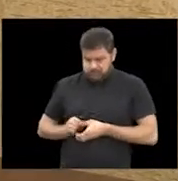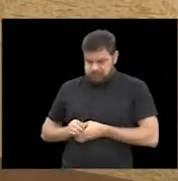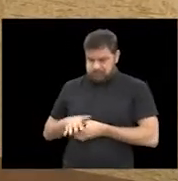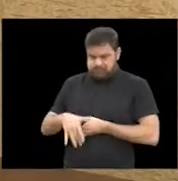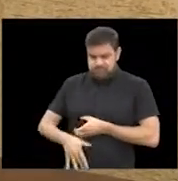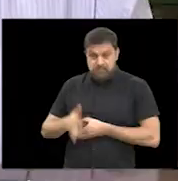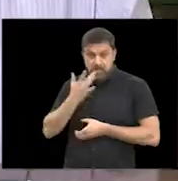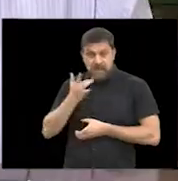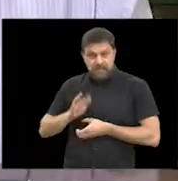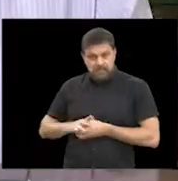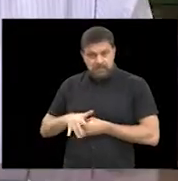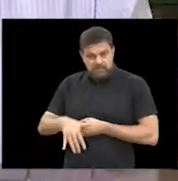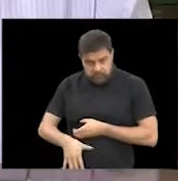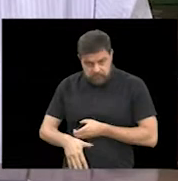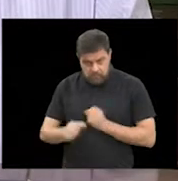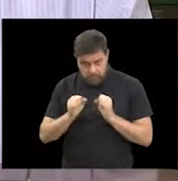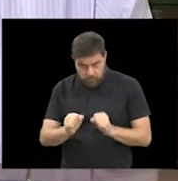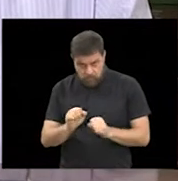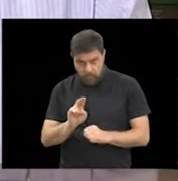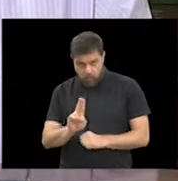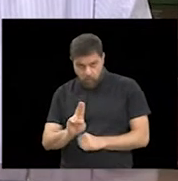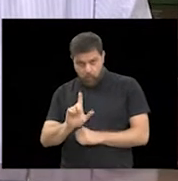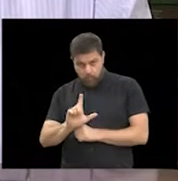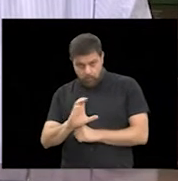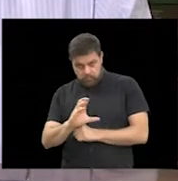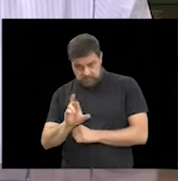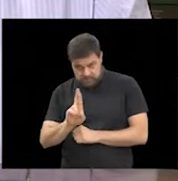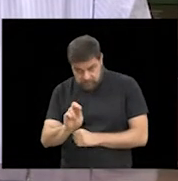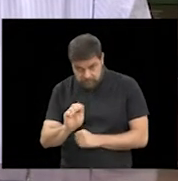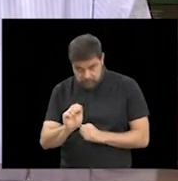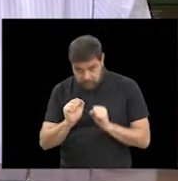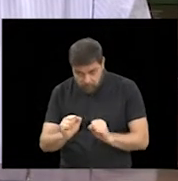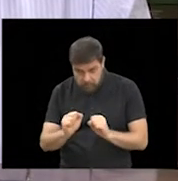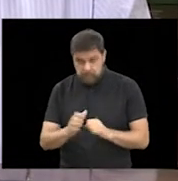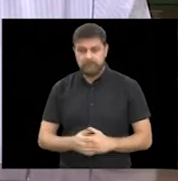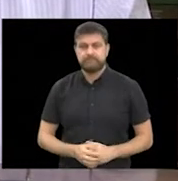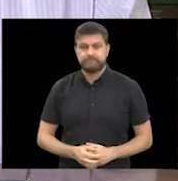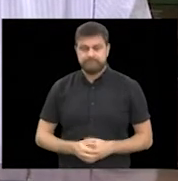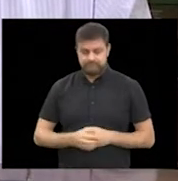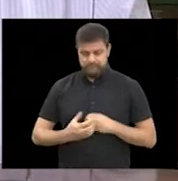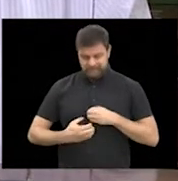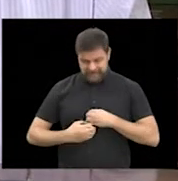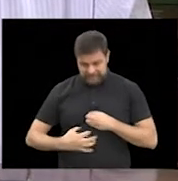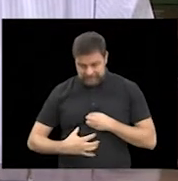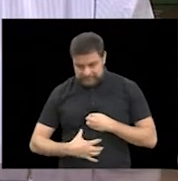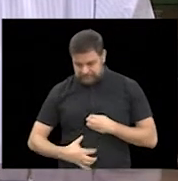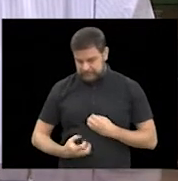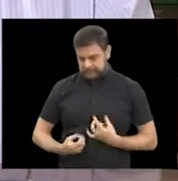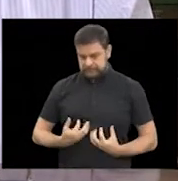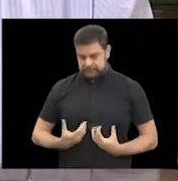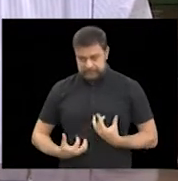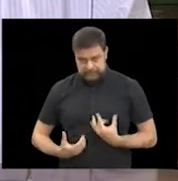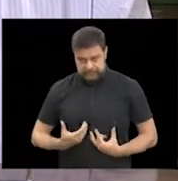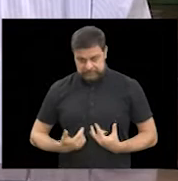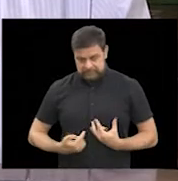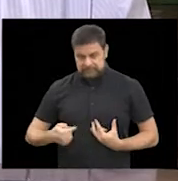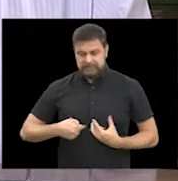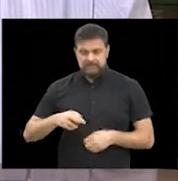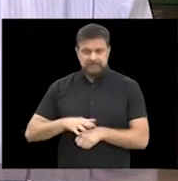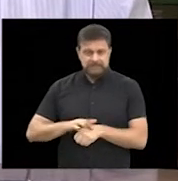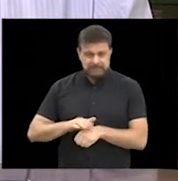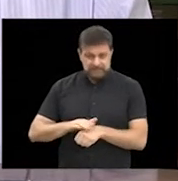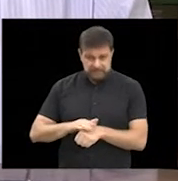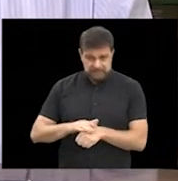tratada, seria isso? A gastrite, ela seria uma entidade nosológica, não